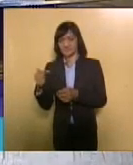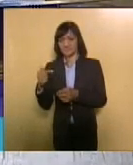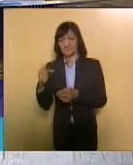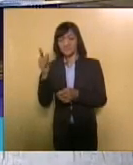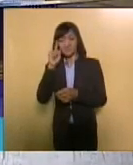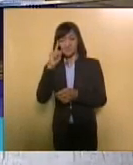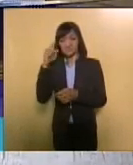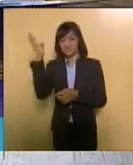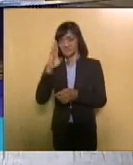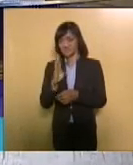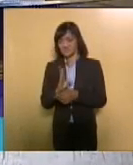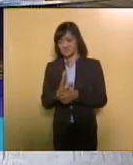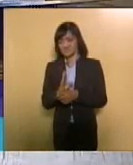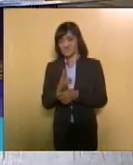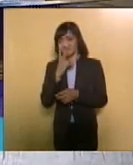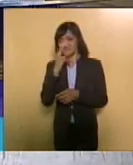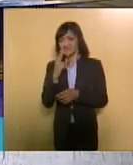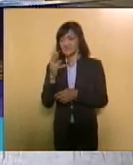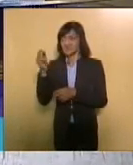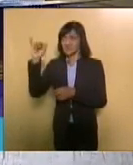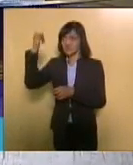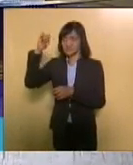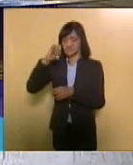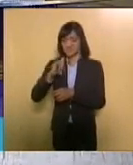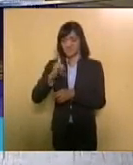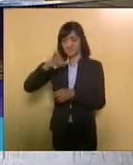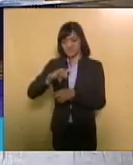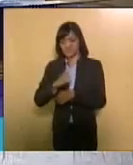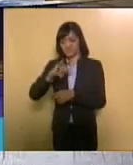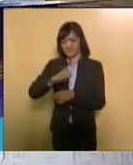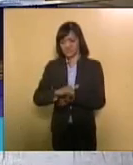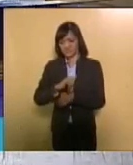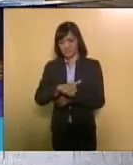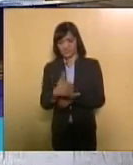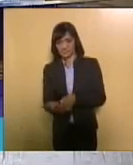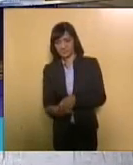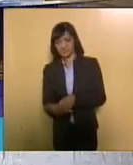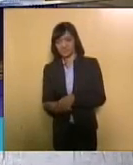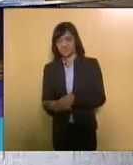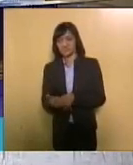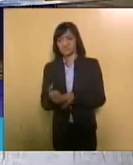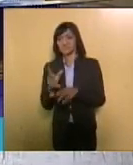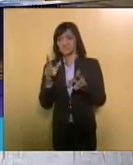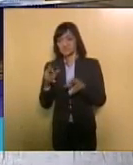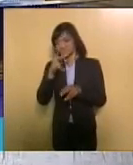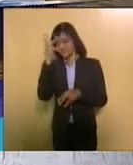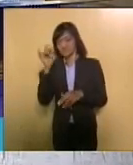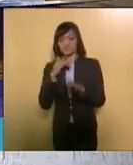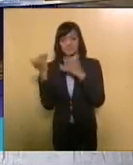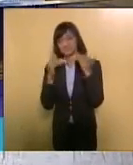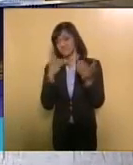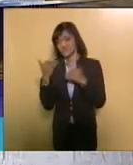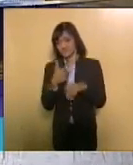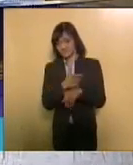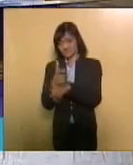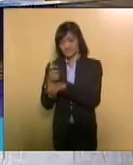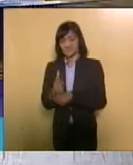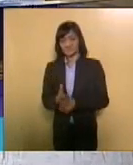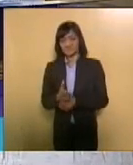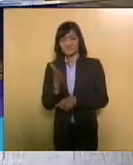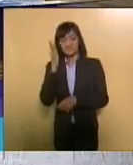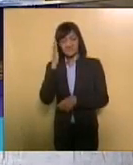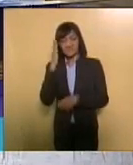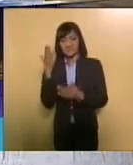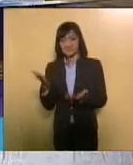é isso é como se um avião caísse todos os dias no Brasil é isso que é o número de pessoas que são assassinadas todos os dias pra gente tentar traduzir